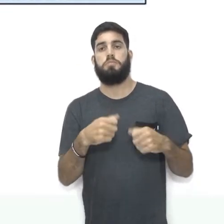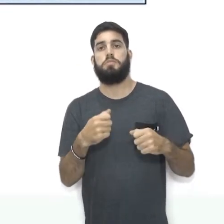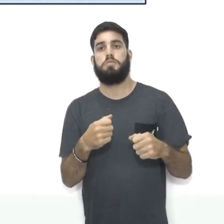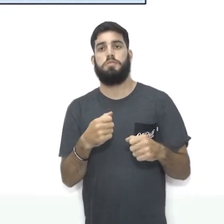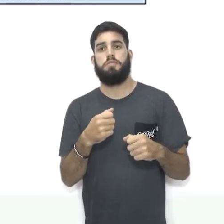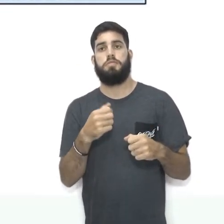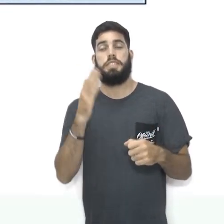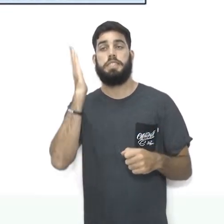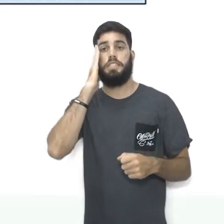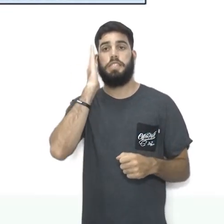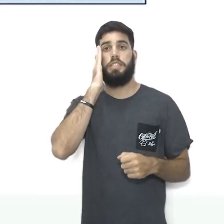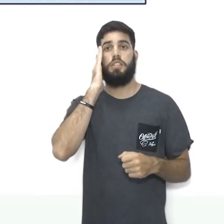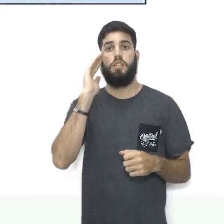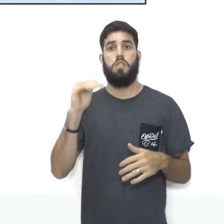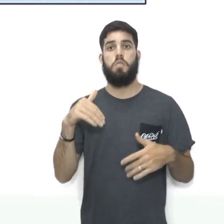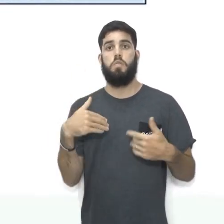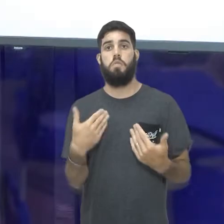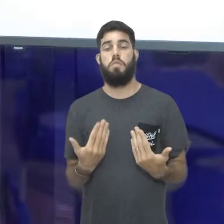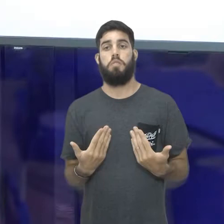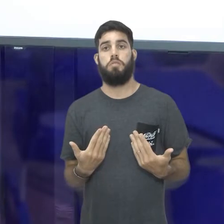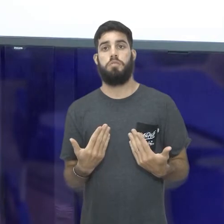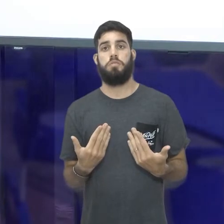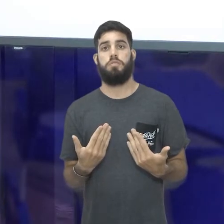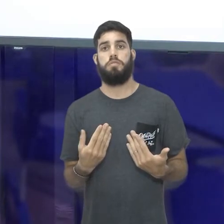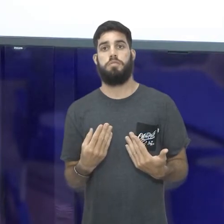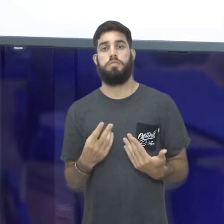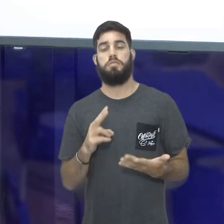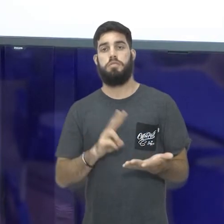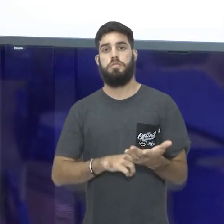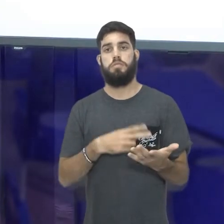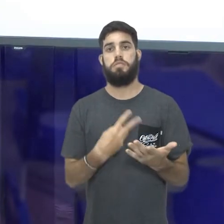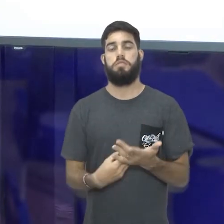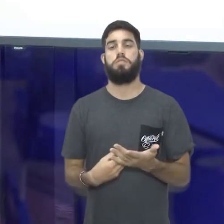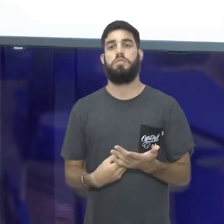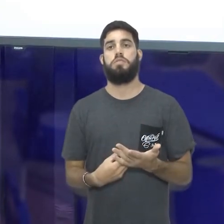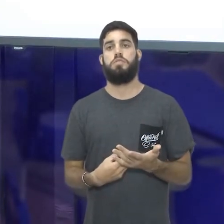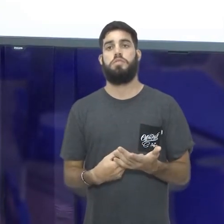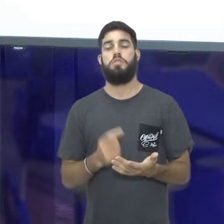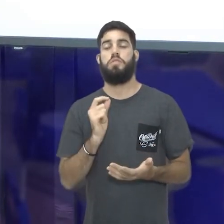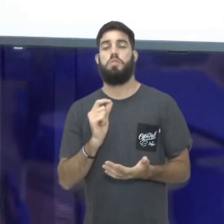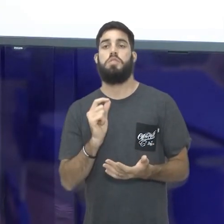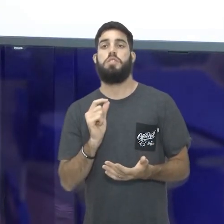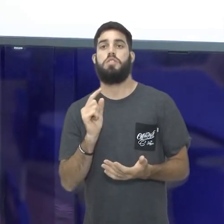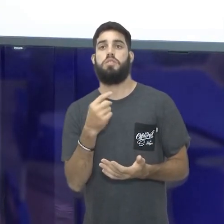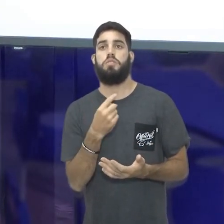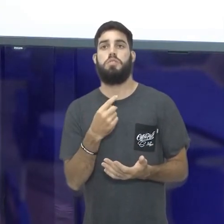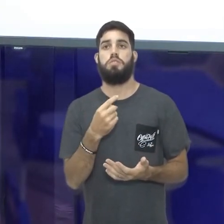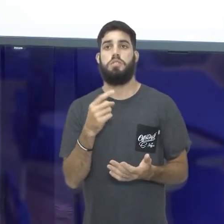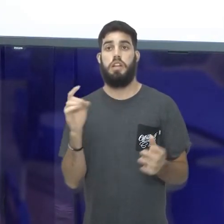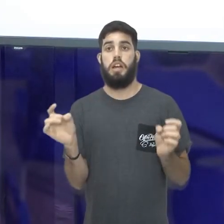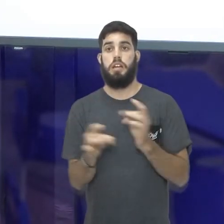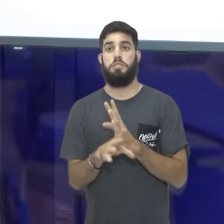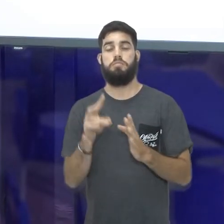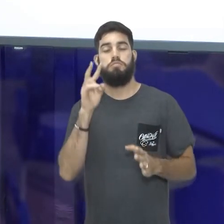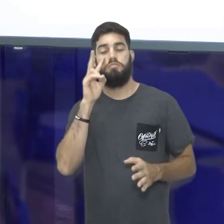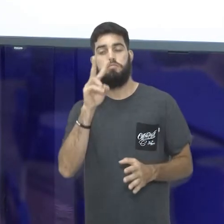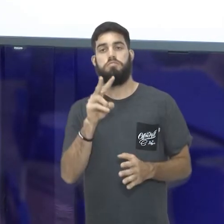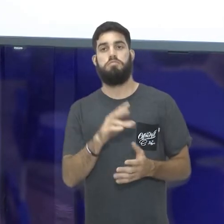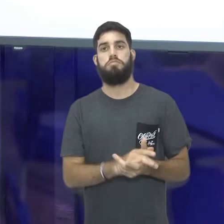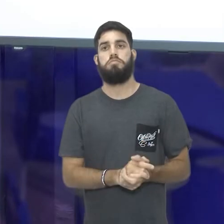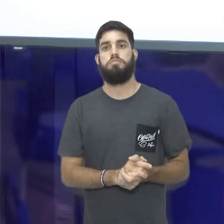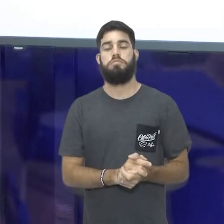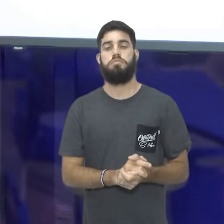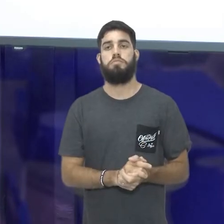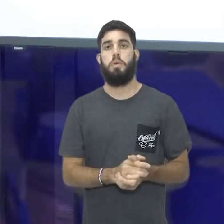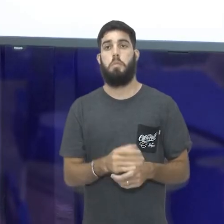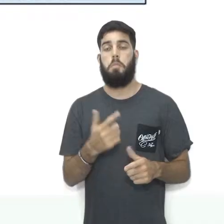qual deles, ou se os dois, irão traduzir justamente aquele sistema que a gente acabou de observar. No problema 1, nós temos